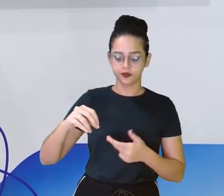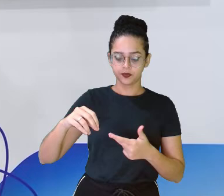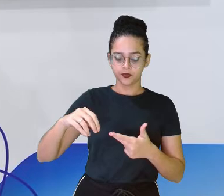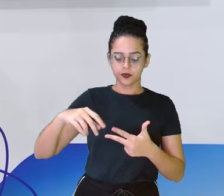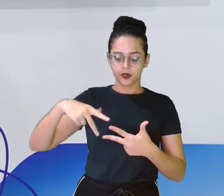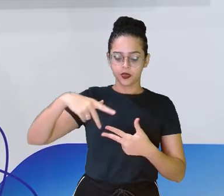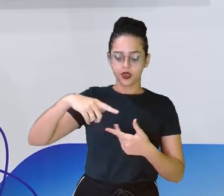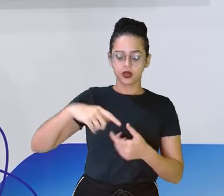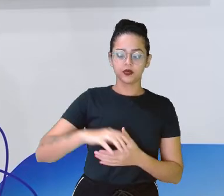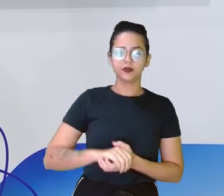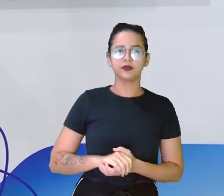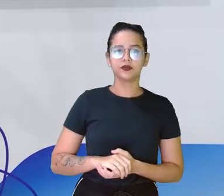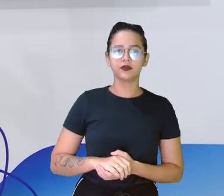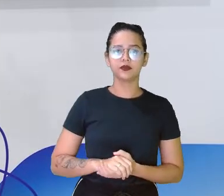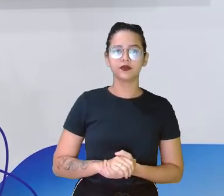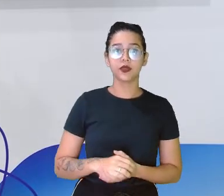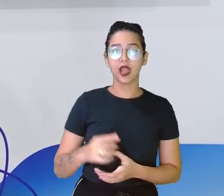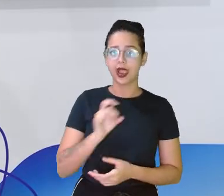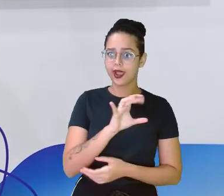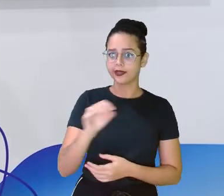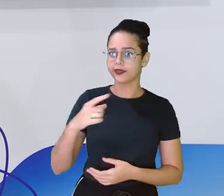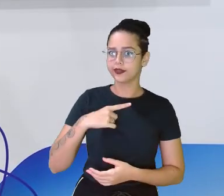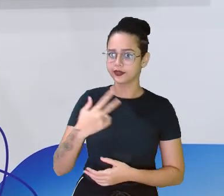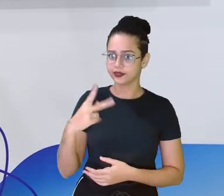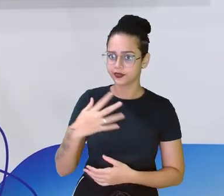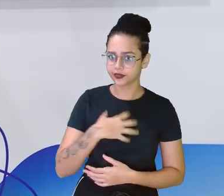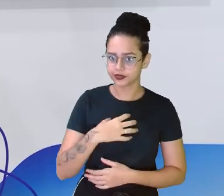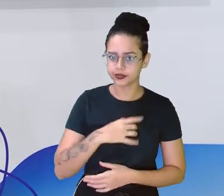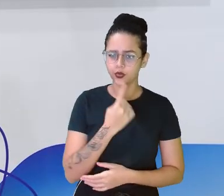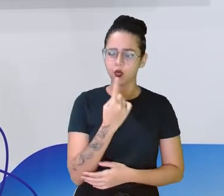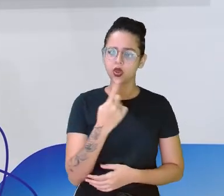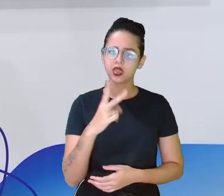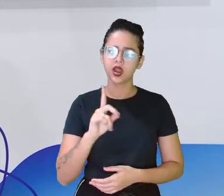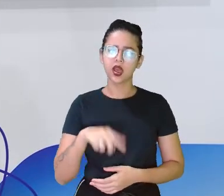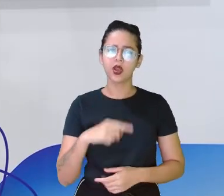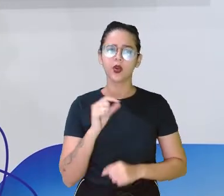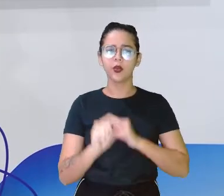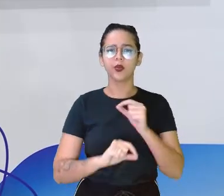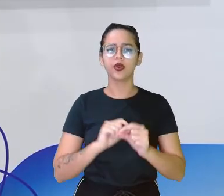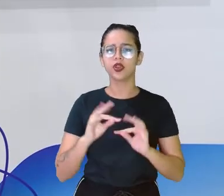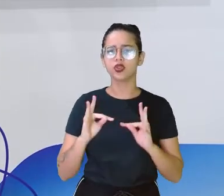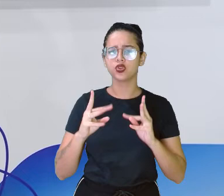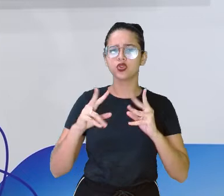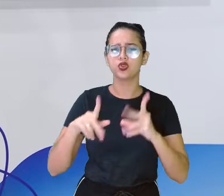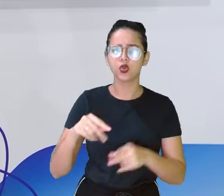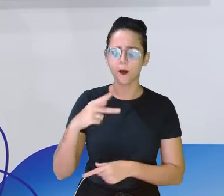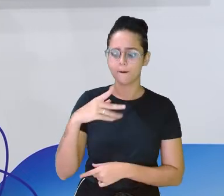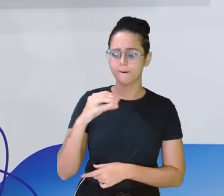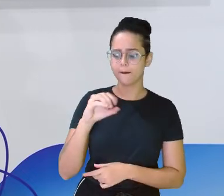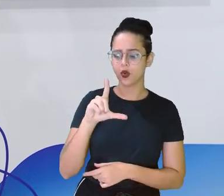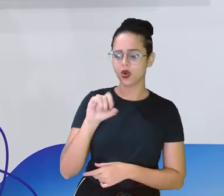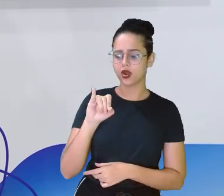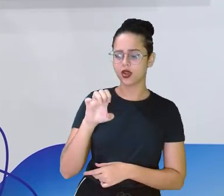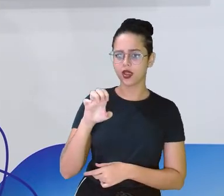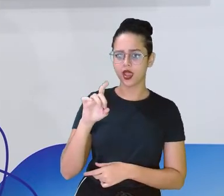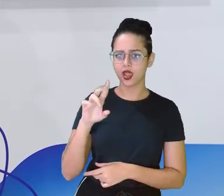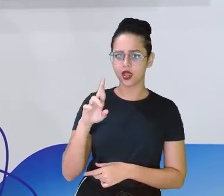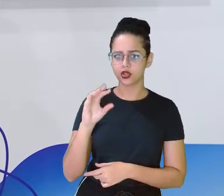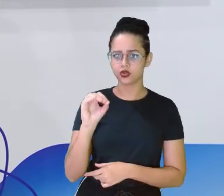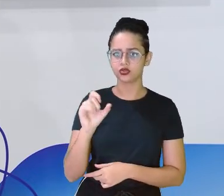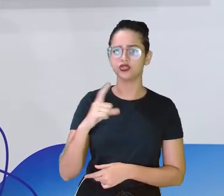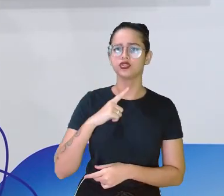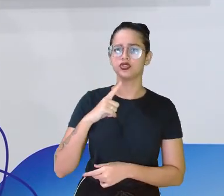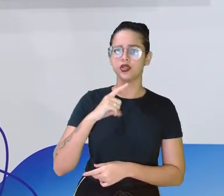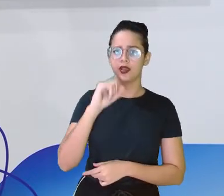sua particularidade. E uma delas é: todos os poliedros são formados por